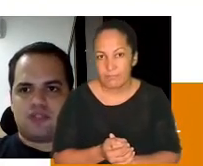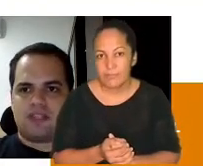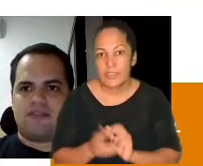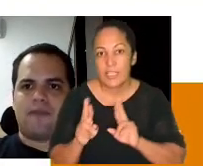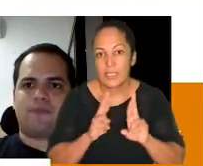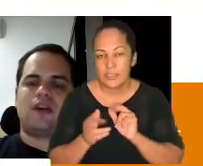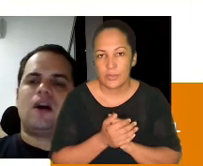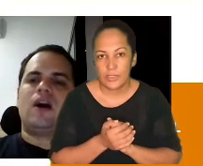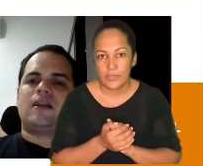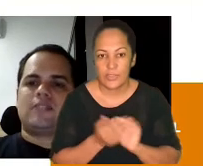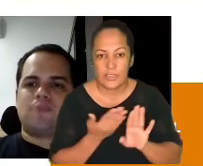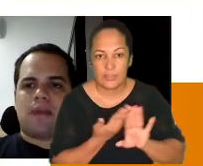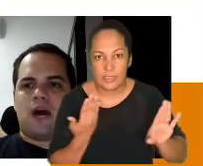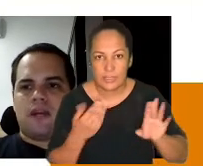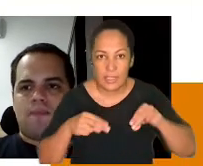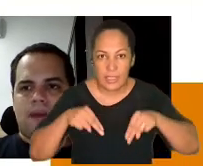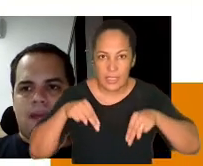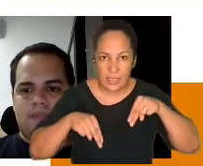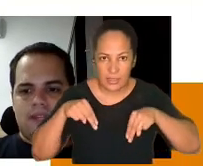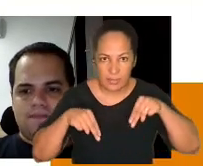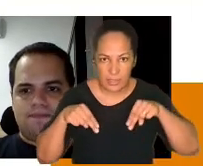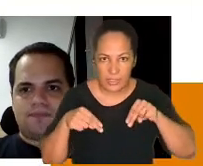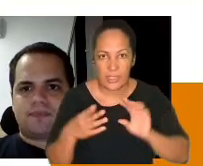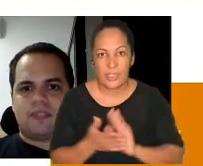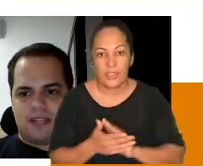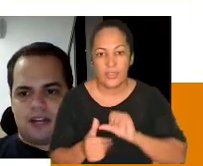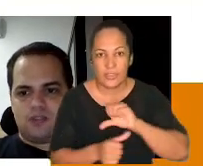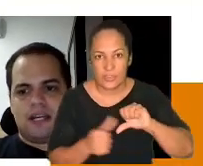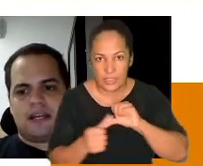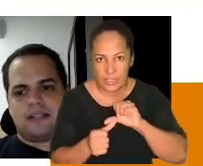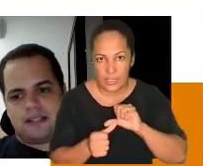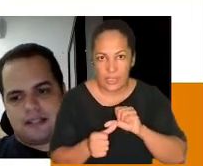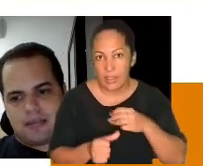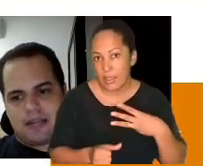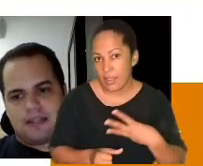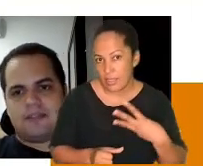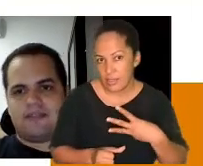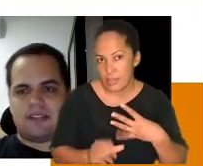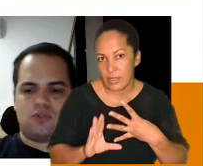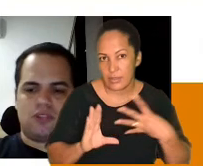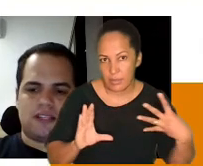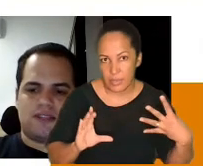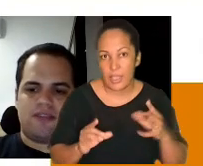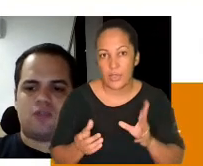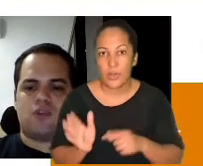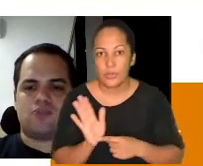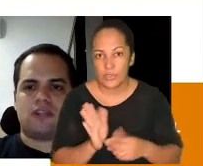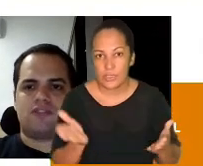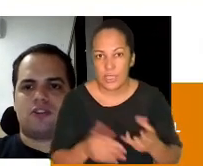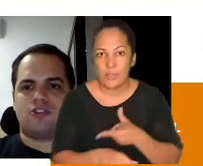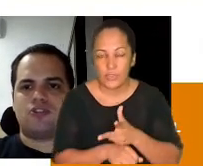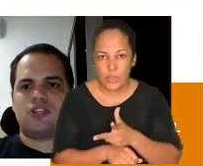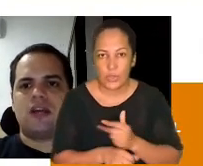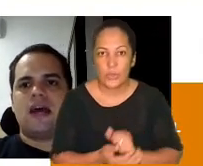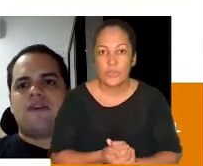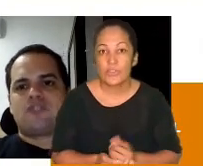relacionamento? Você vai desmembrar o N para M, certo? Criando a terceira tabela e fazendo tudo que tem que ser feito, igual eu mostrei na